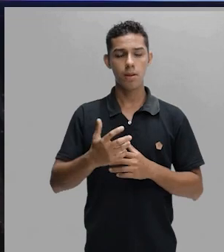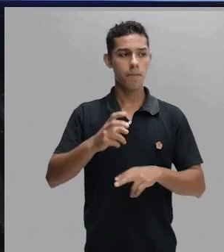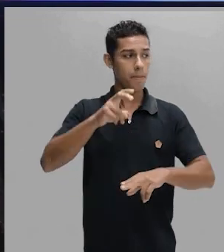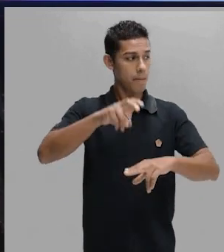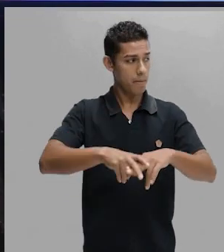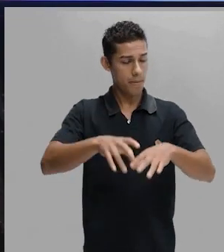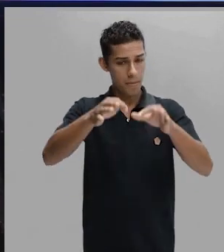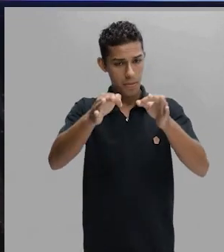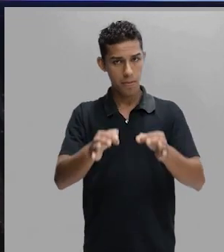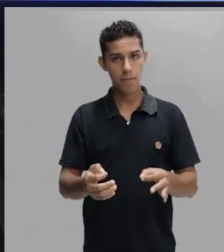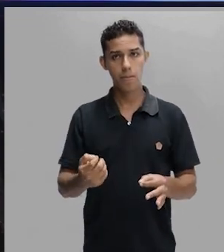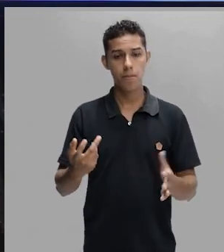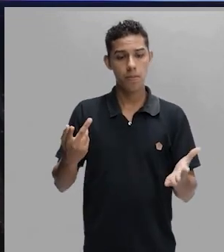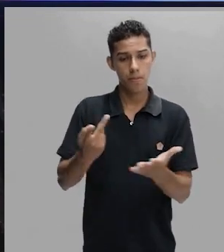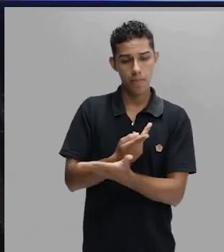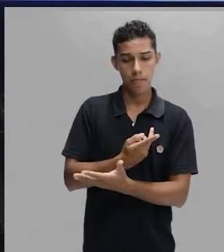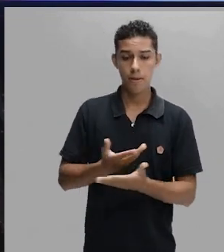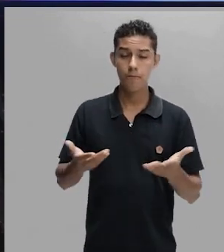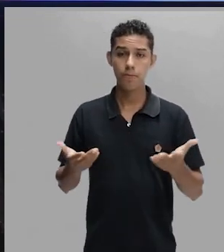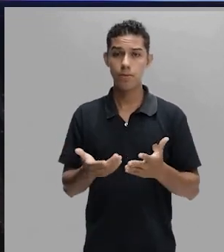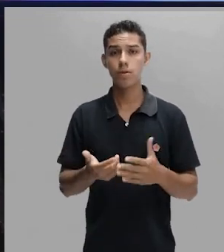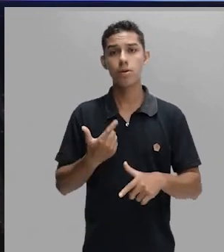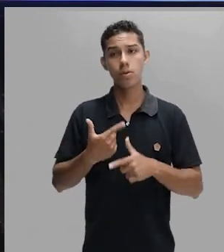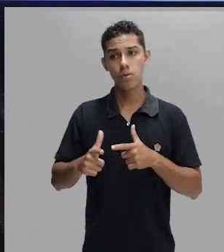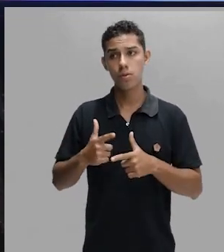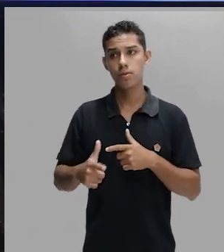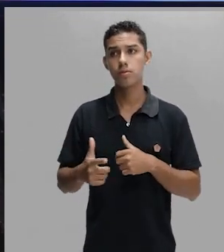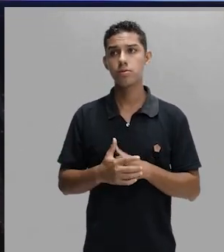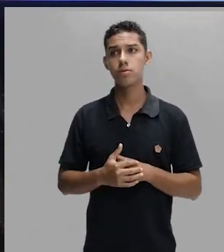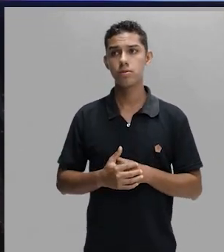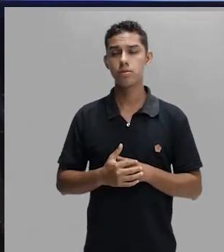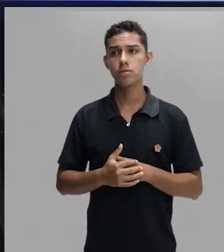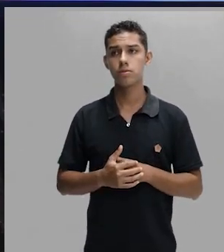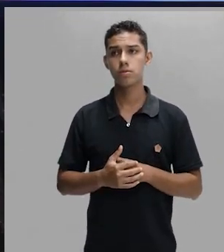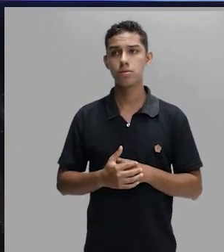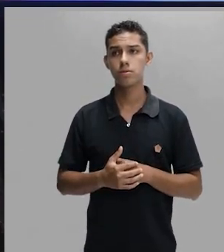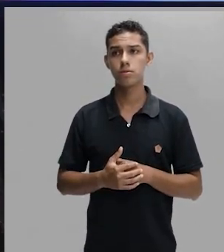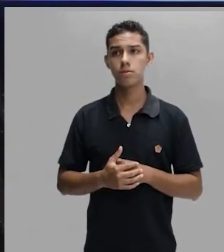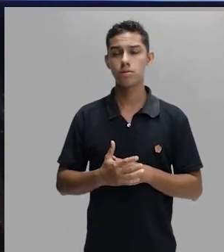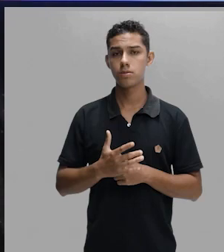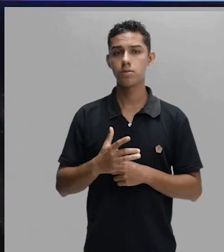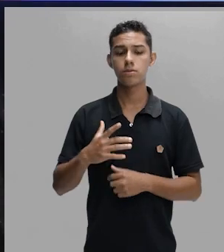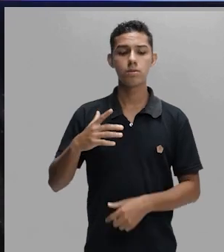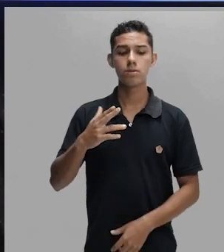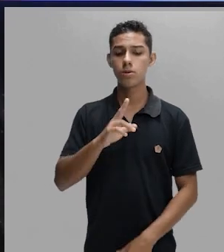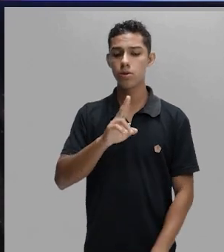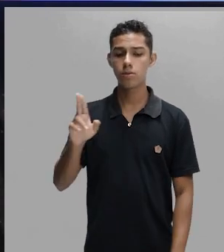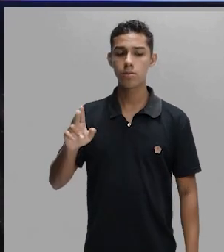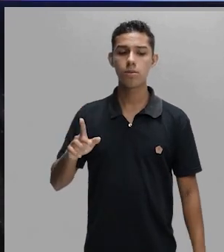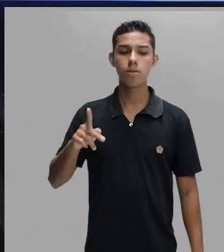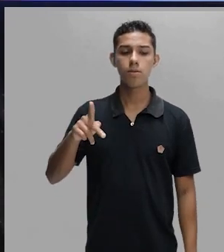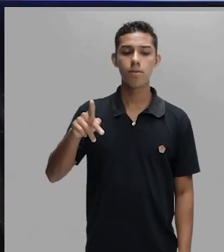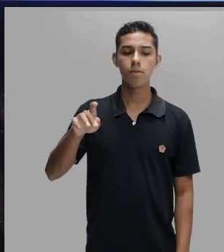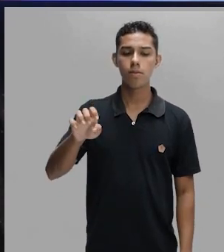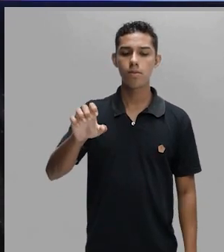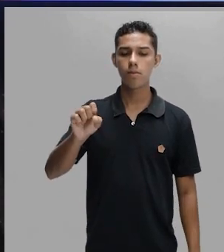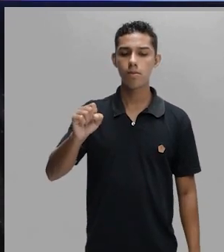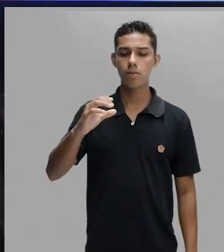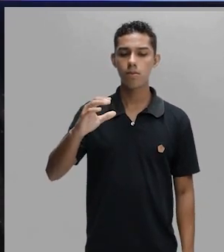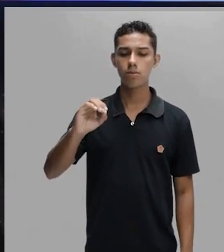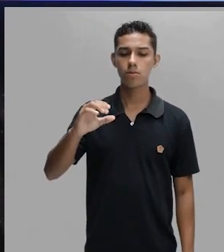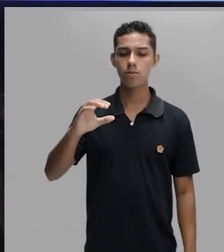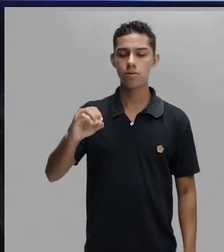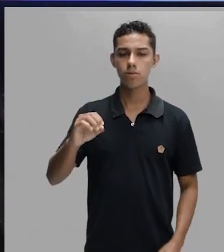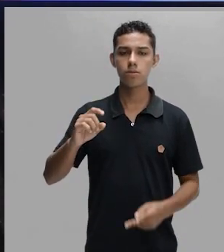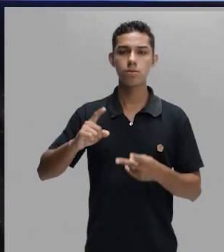sentar de forma errada. Hoje em dia tem um probleminha que é pescoço de texto. É um probleminha atual